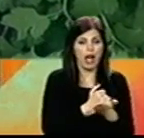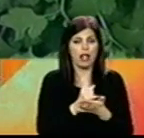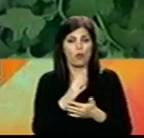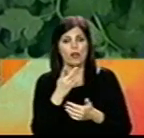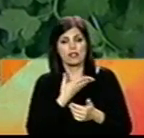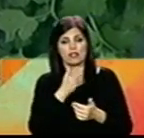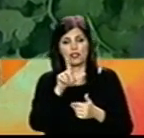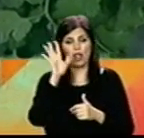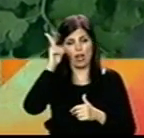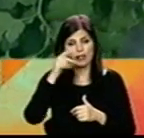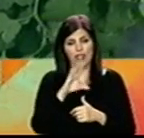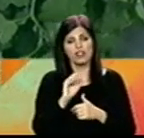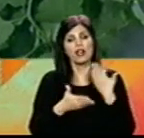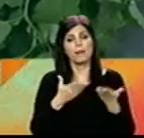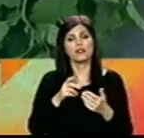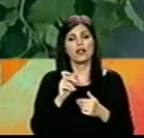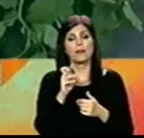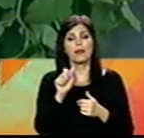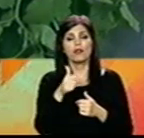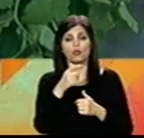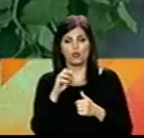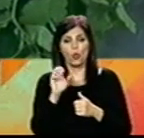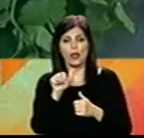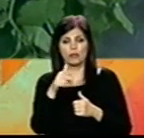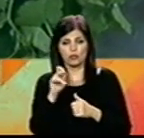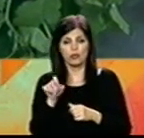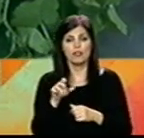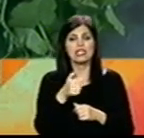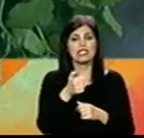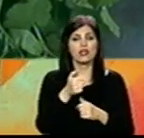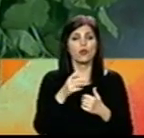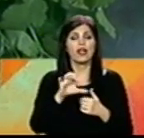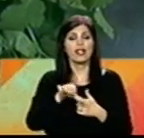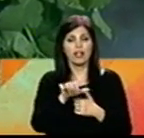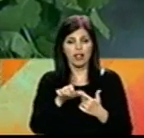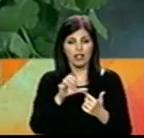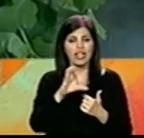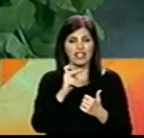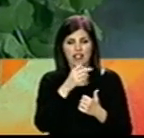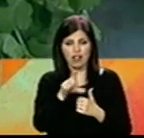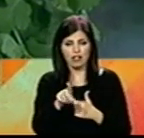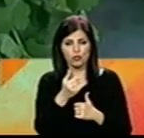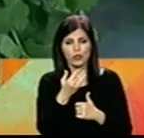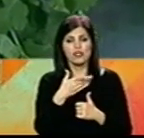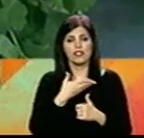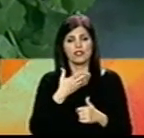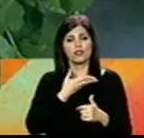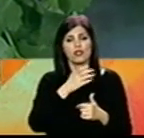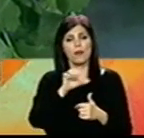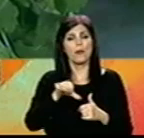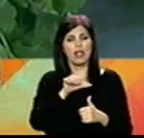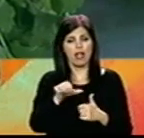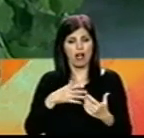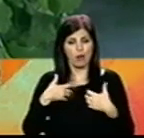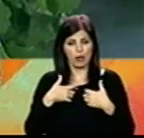de 4 decilitros de leite, 10 gramas de rebentos de coentros, 5 gramas de caril de jaipur, 2 decilitros de caldo de bacalhau, 5 gramas de sal fumado e